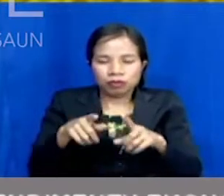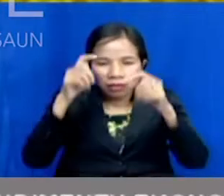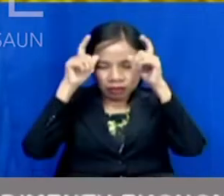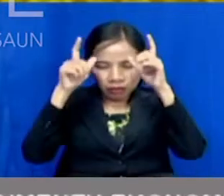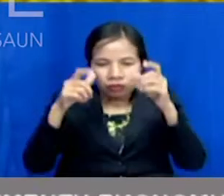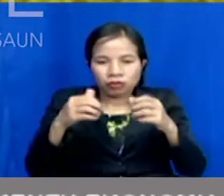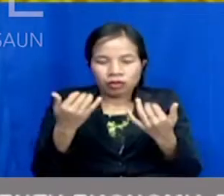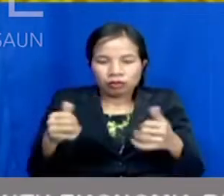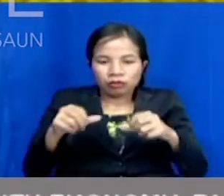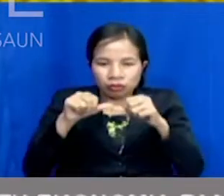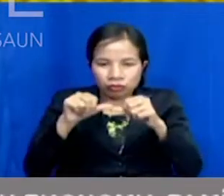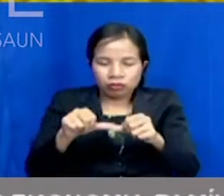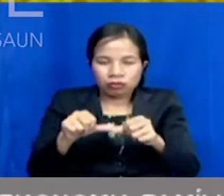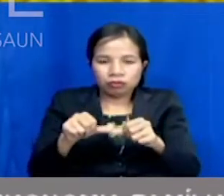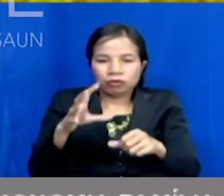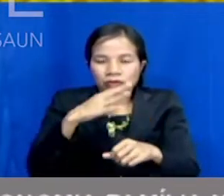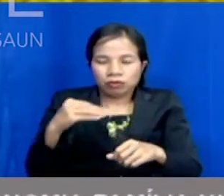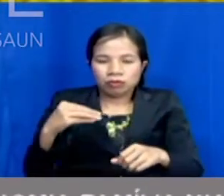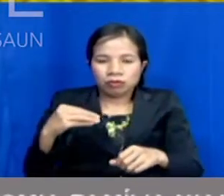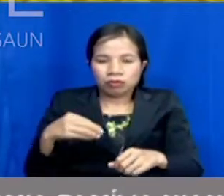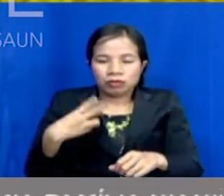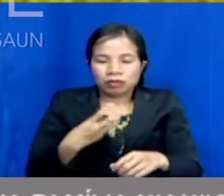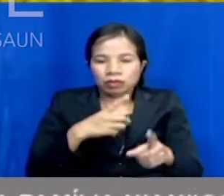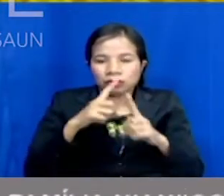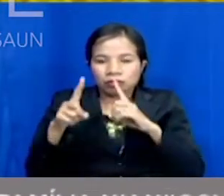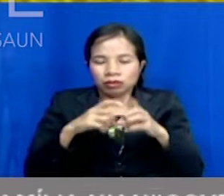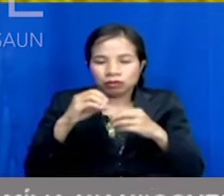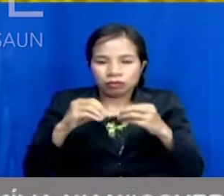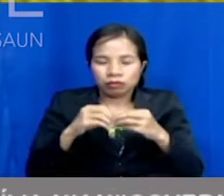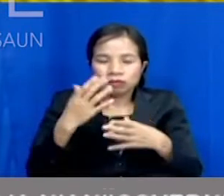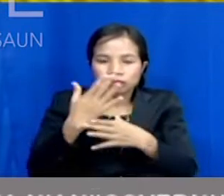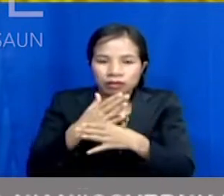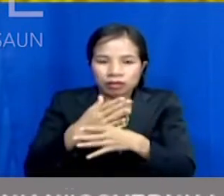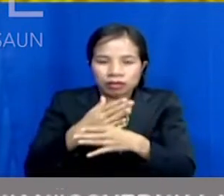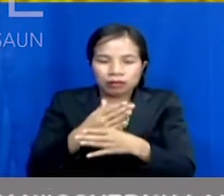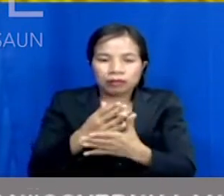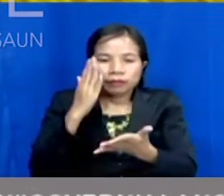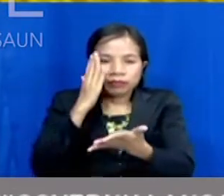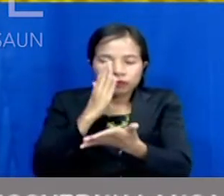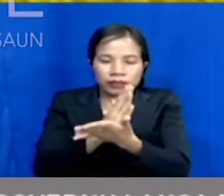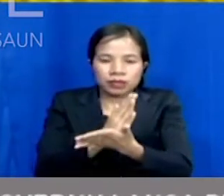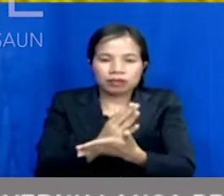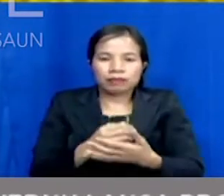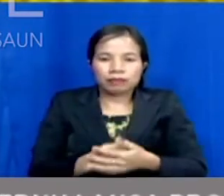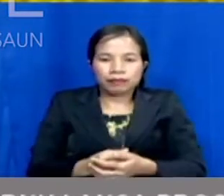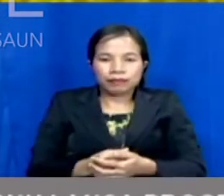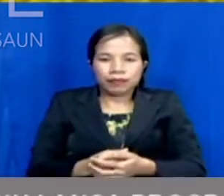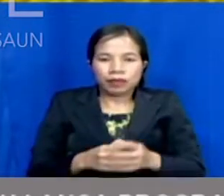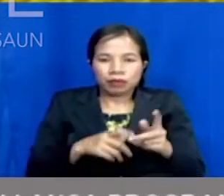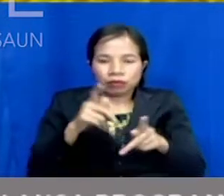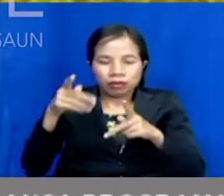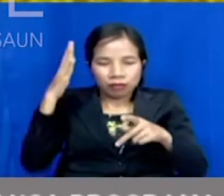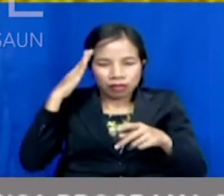hela nomos ita colia con partilha prevenção atu ema